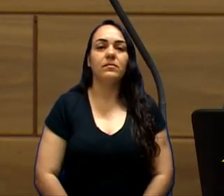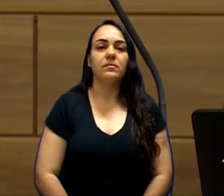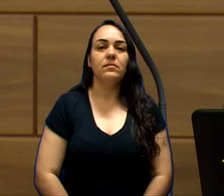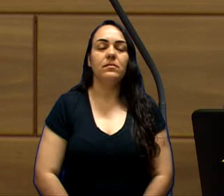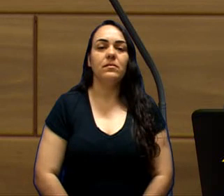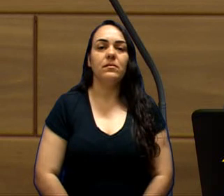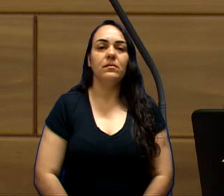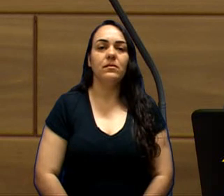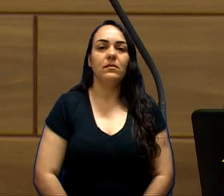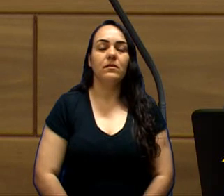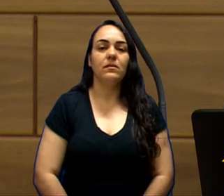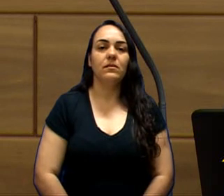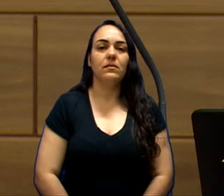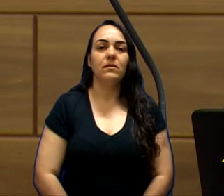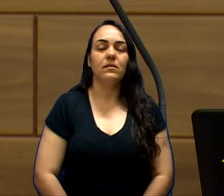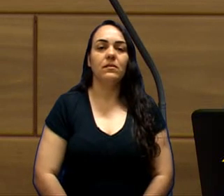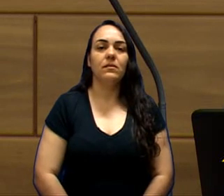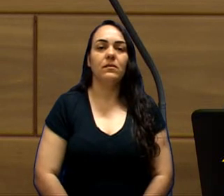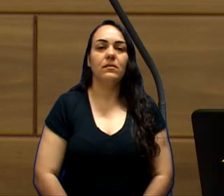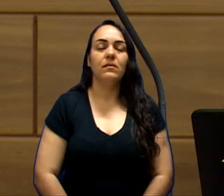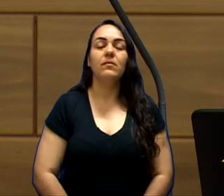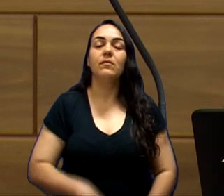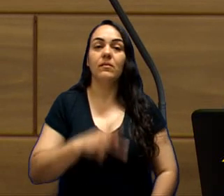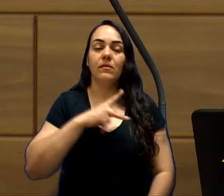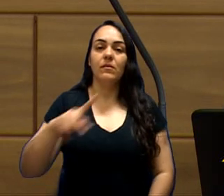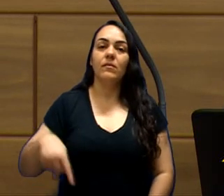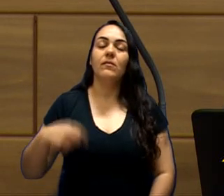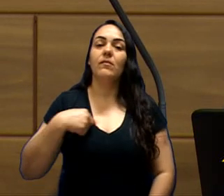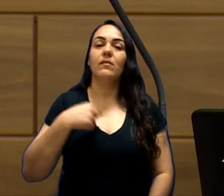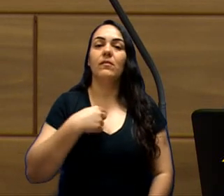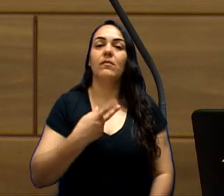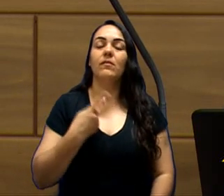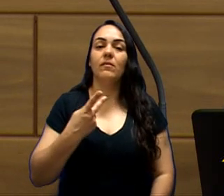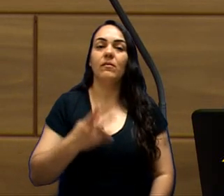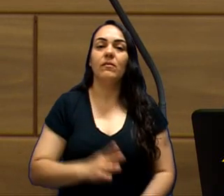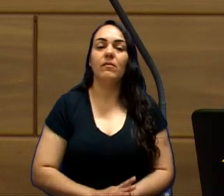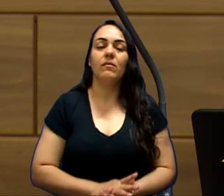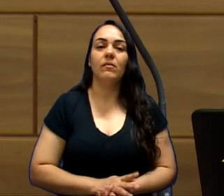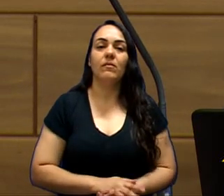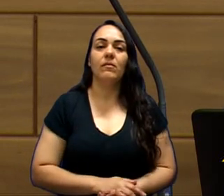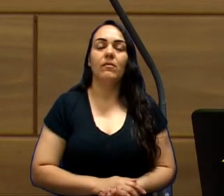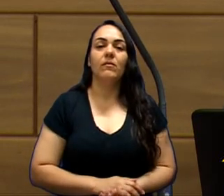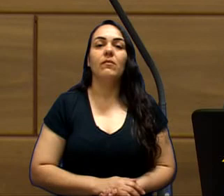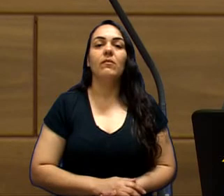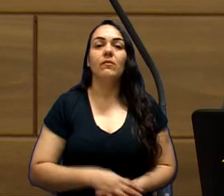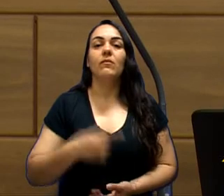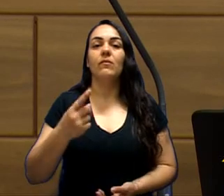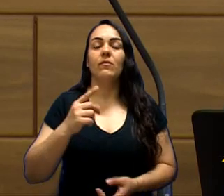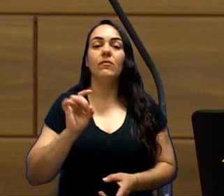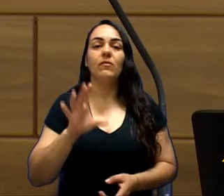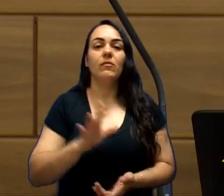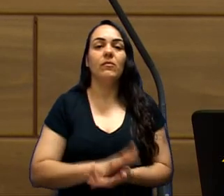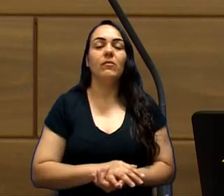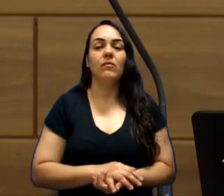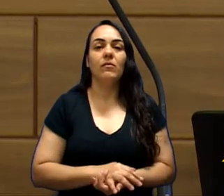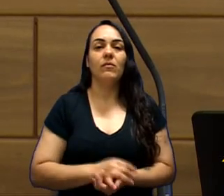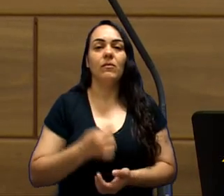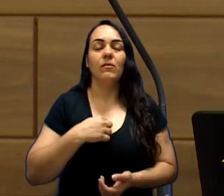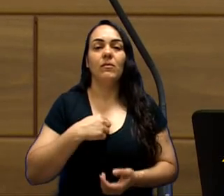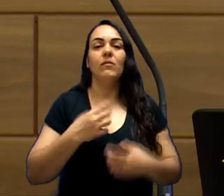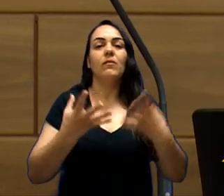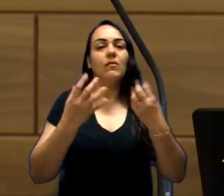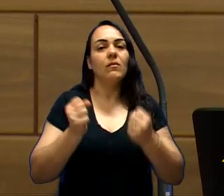Presidente, eu vou só para poder... Eu